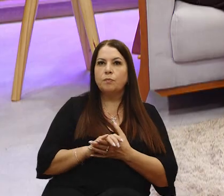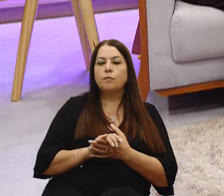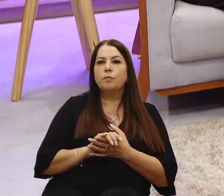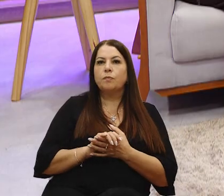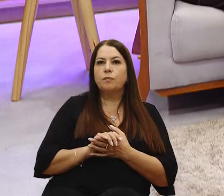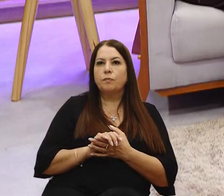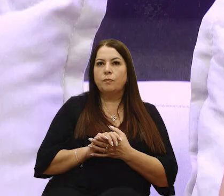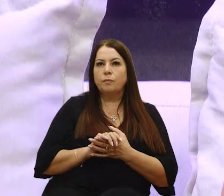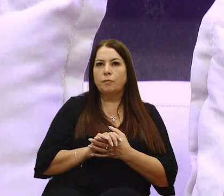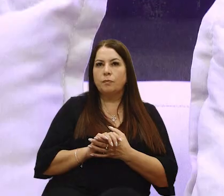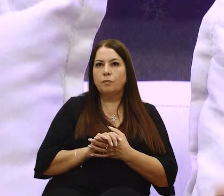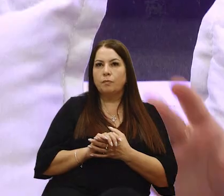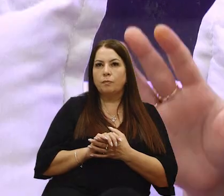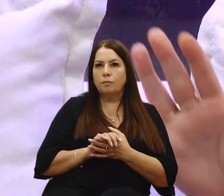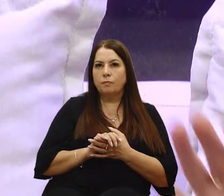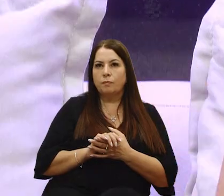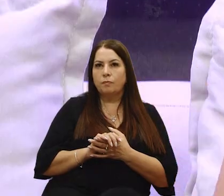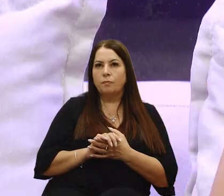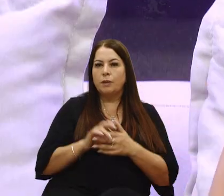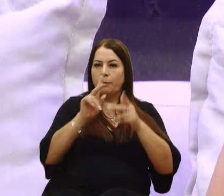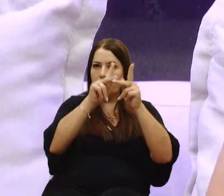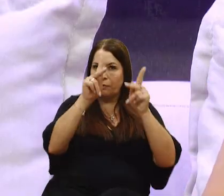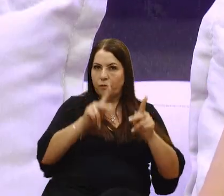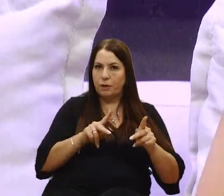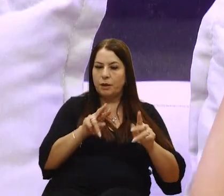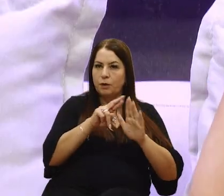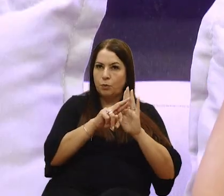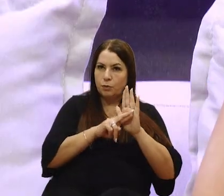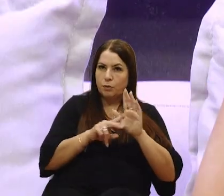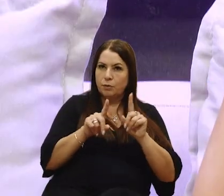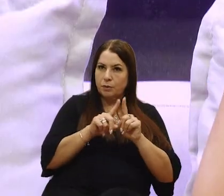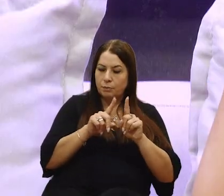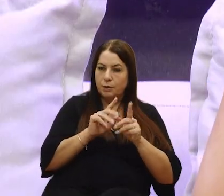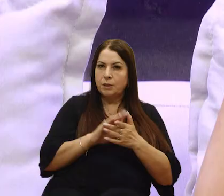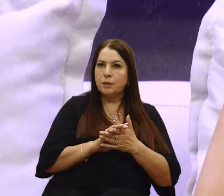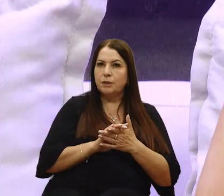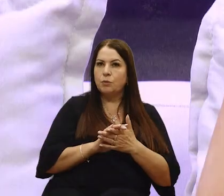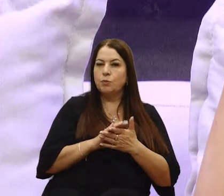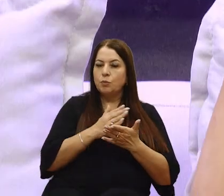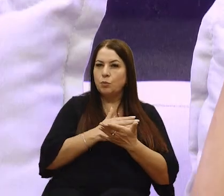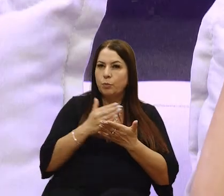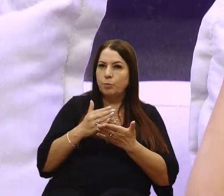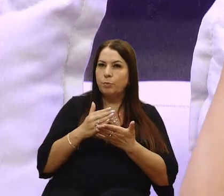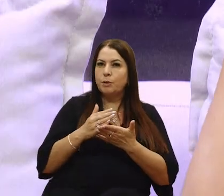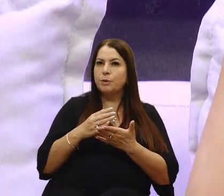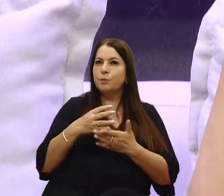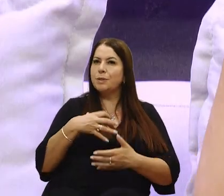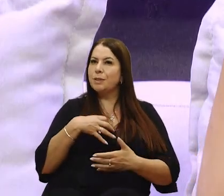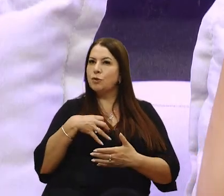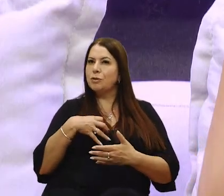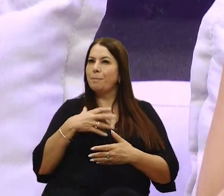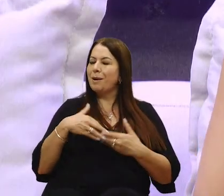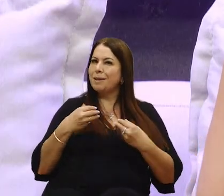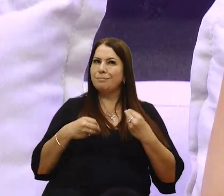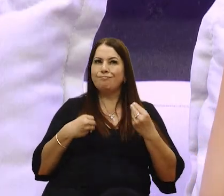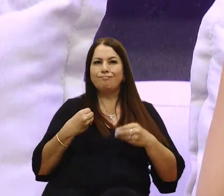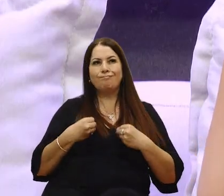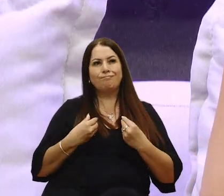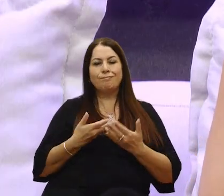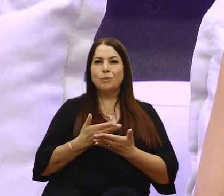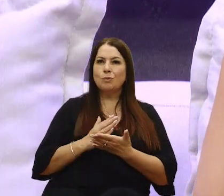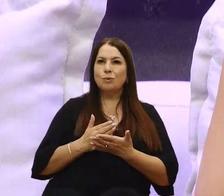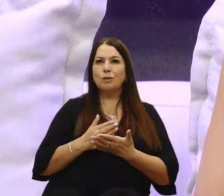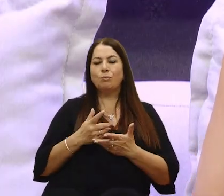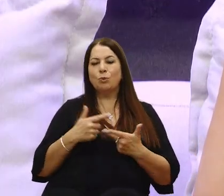assim, me ajudou bastante. A questão da plataforma vibratória também. Dói algum tratamento? No início, eu sentia